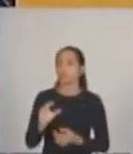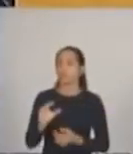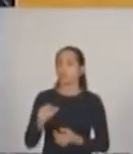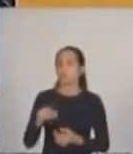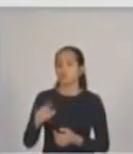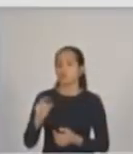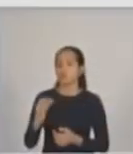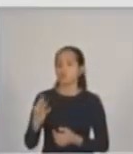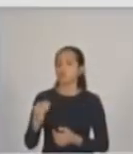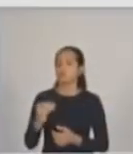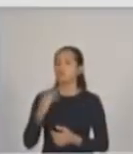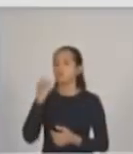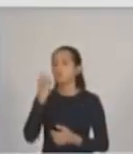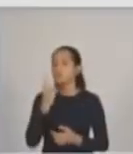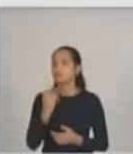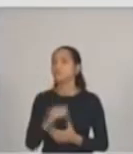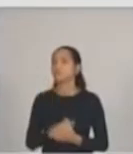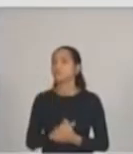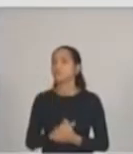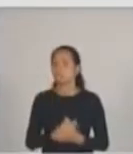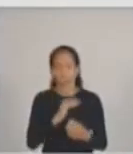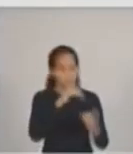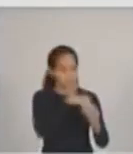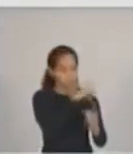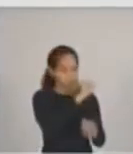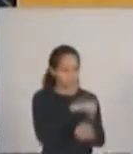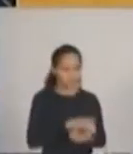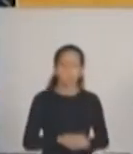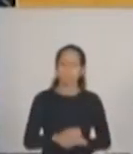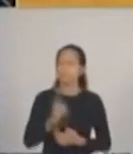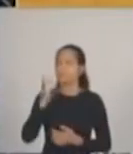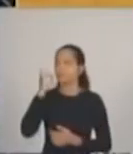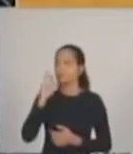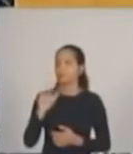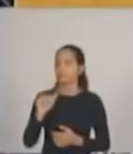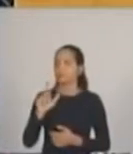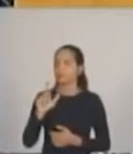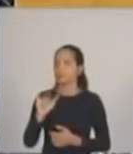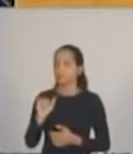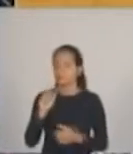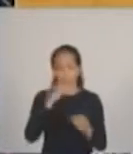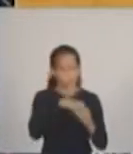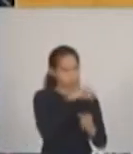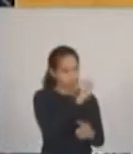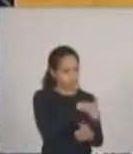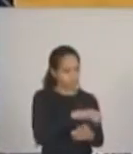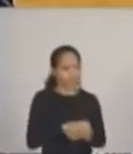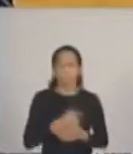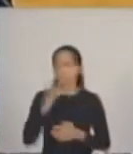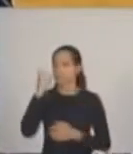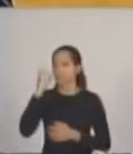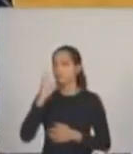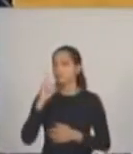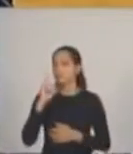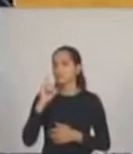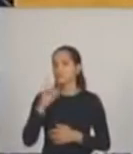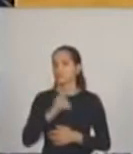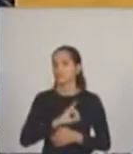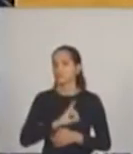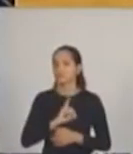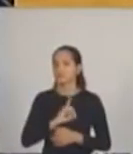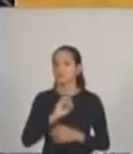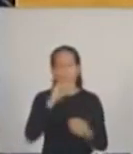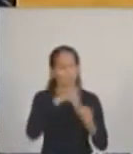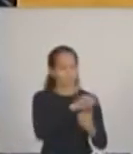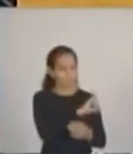Quintino. Voto sim, senhor presidente. Sim, deputado Dari. Voto sim. Sim, deputado Baense. Voto não,